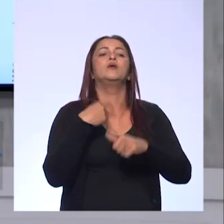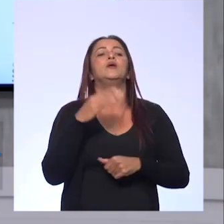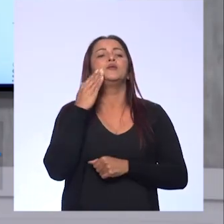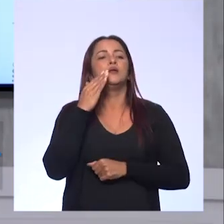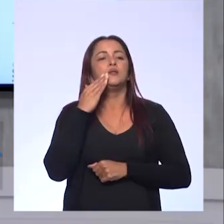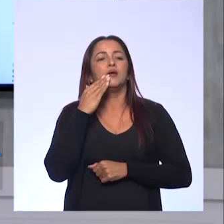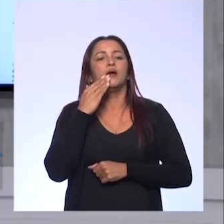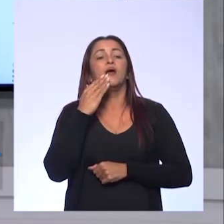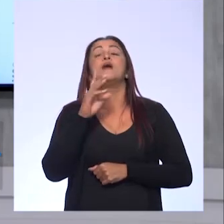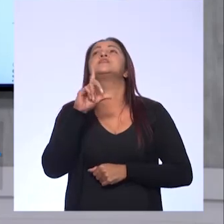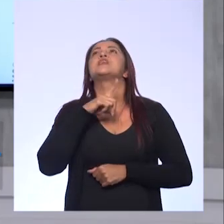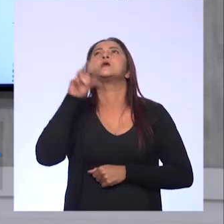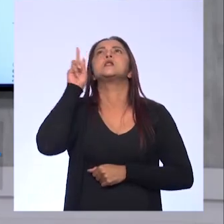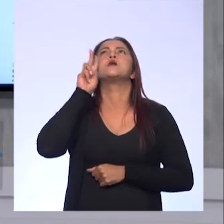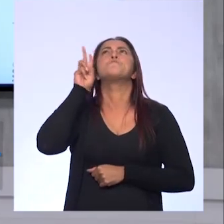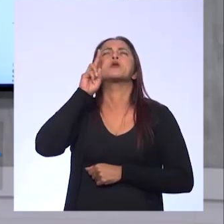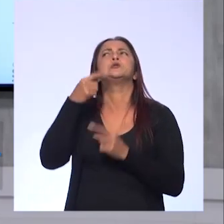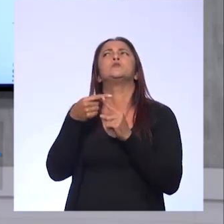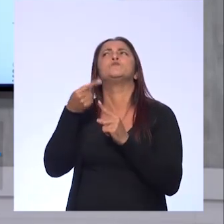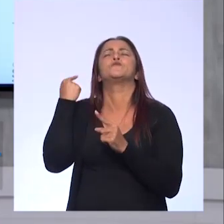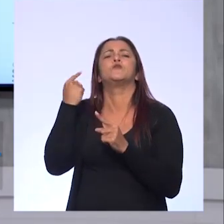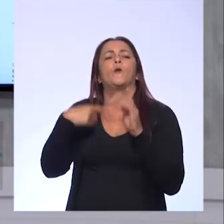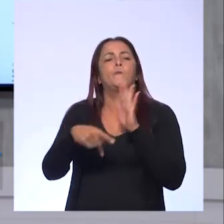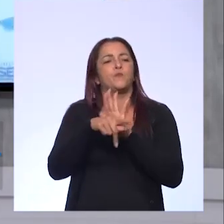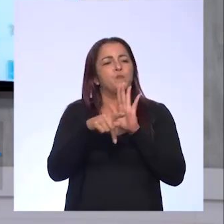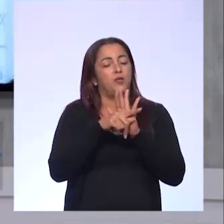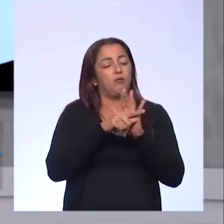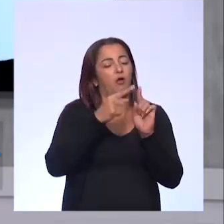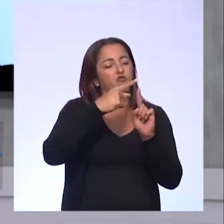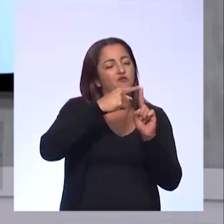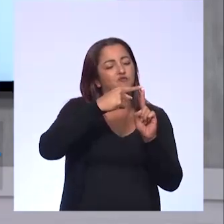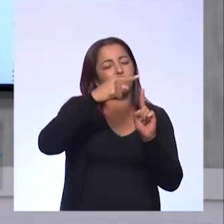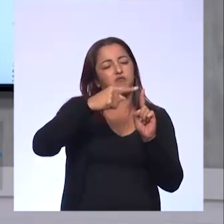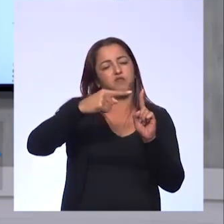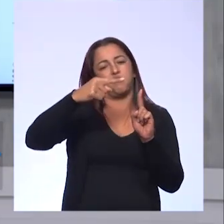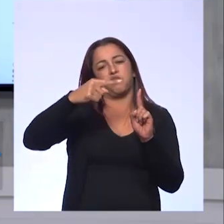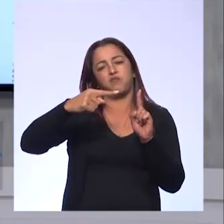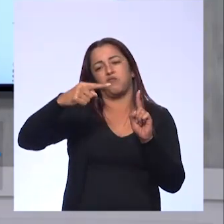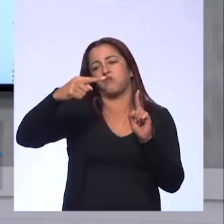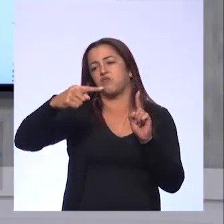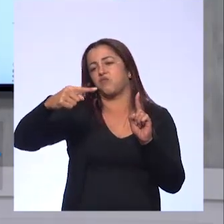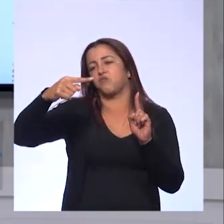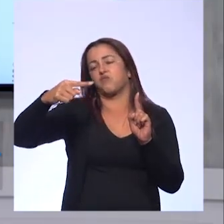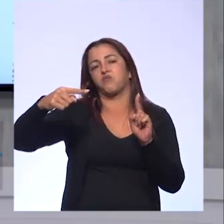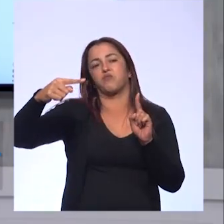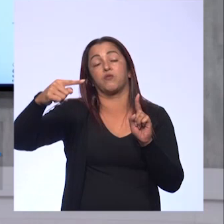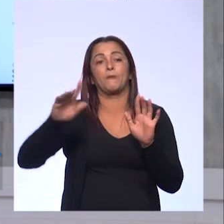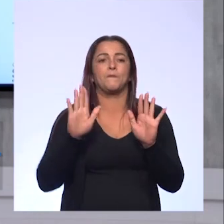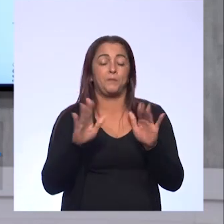fazer uma rápida lembrança sobre propriedades de ondas Então vamos o